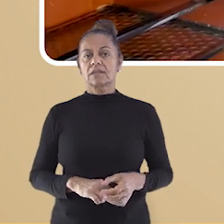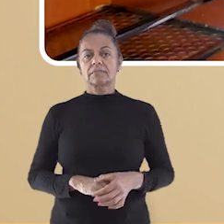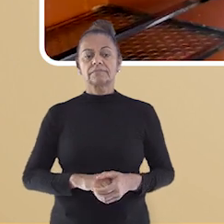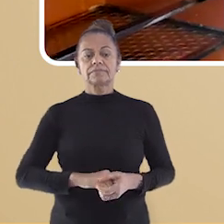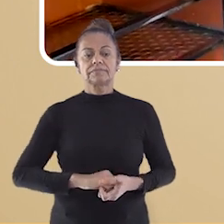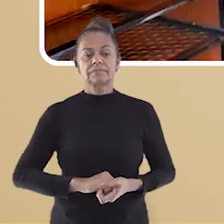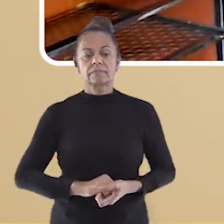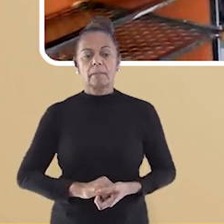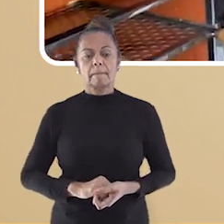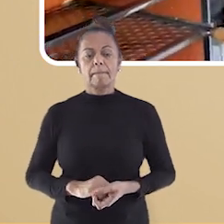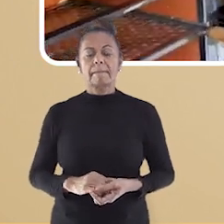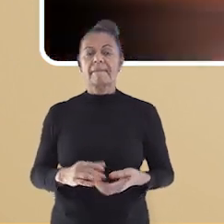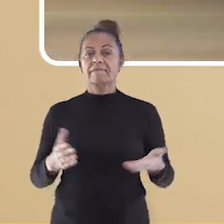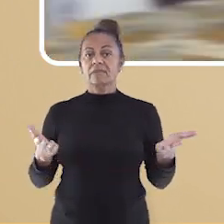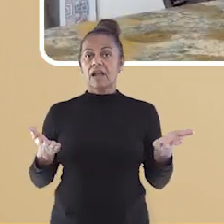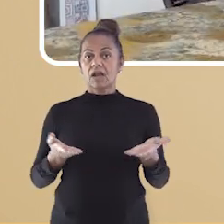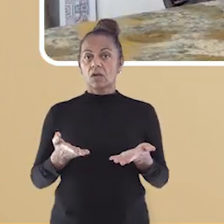Vamos lá?